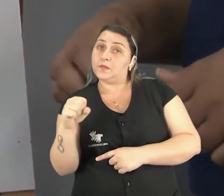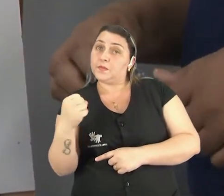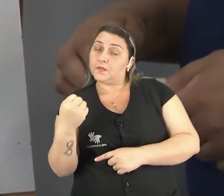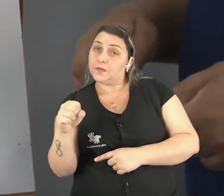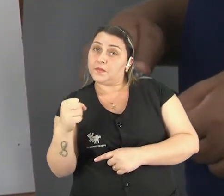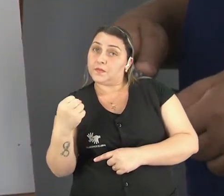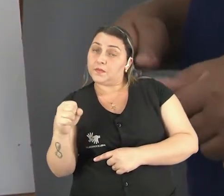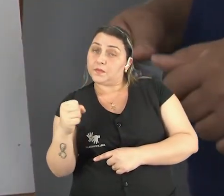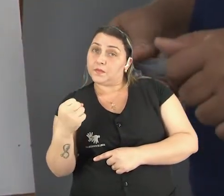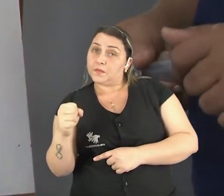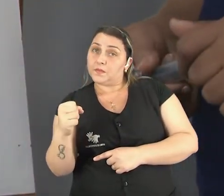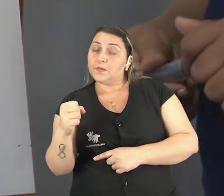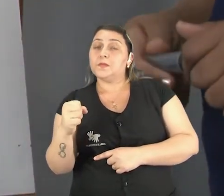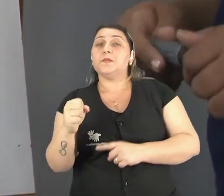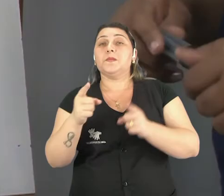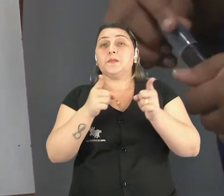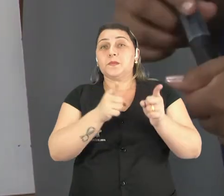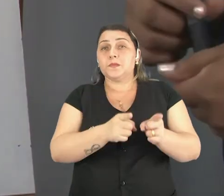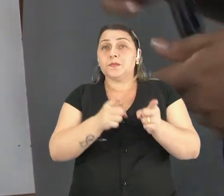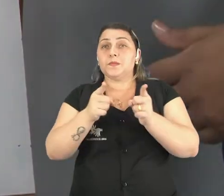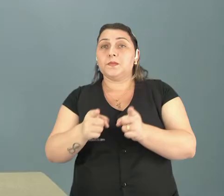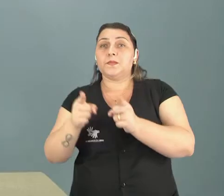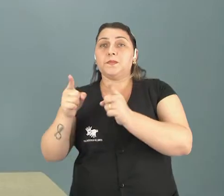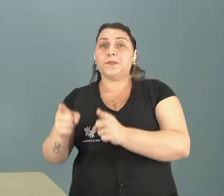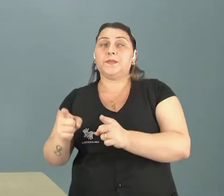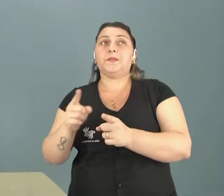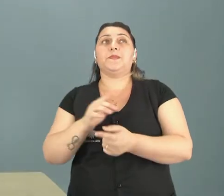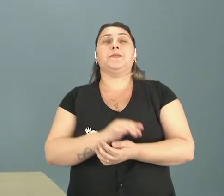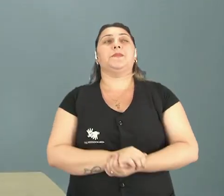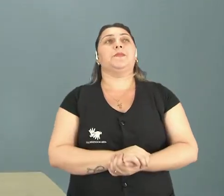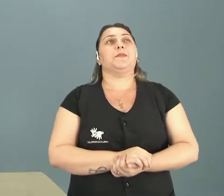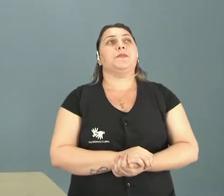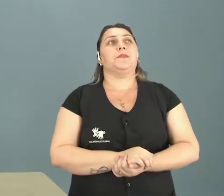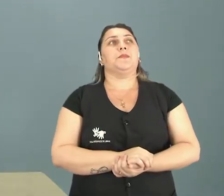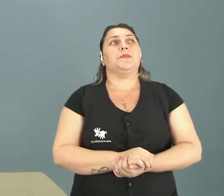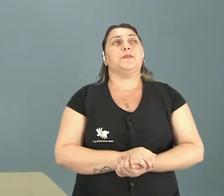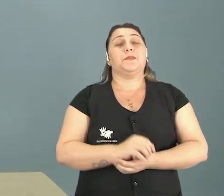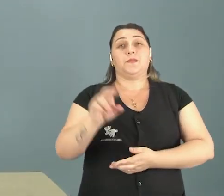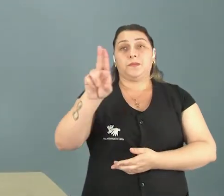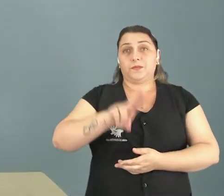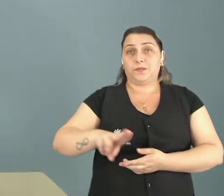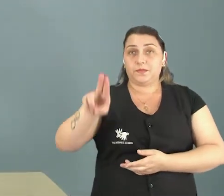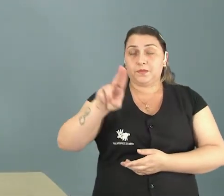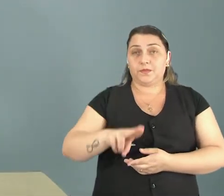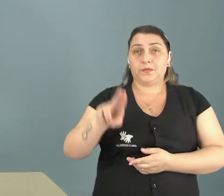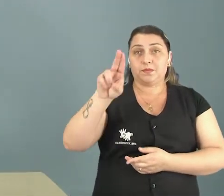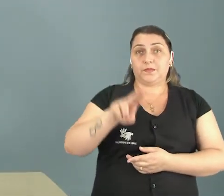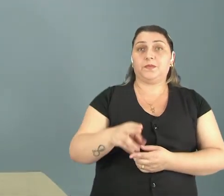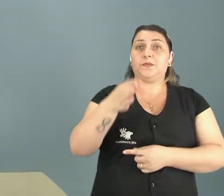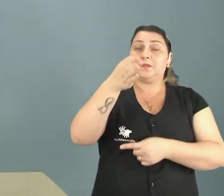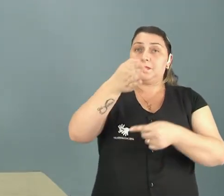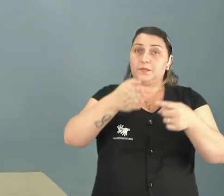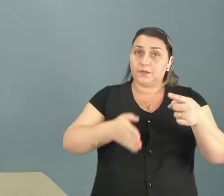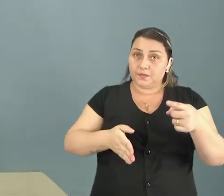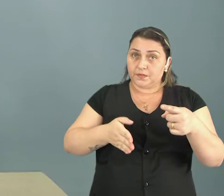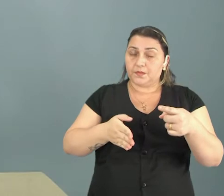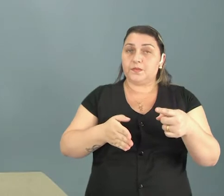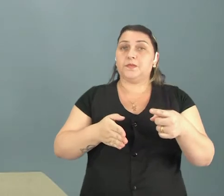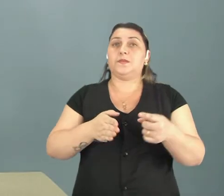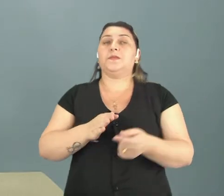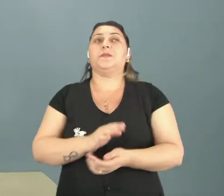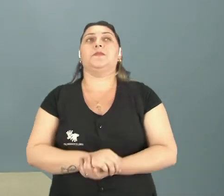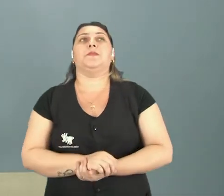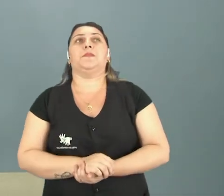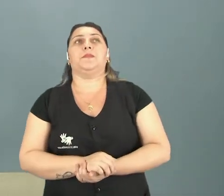quanto era mesmo? 8, isso mesmo. Aqui, para utilizar a metade, para tornar